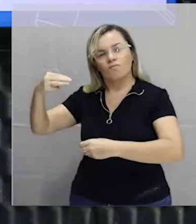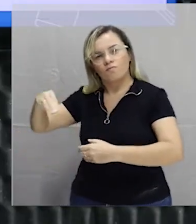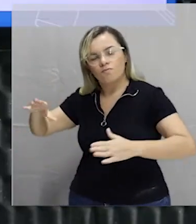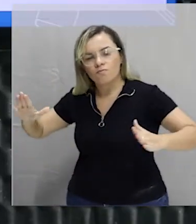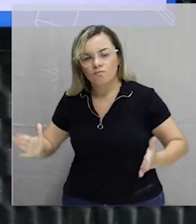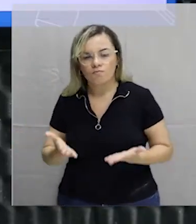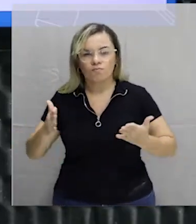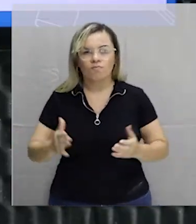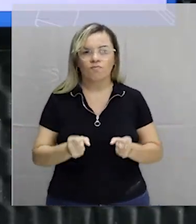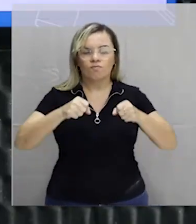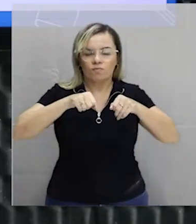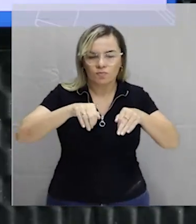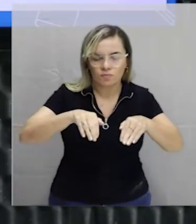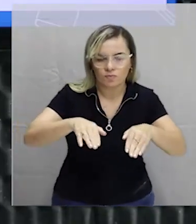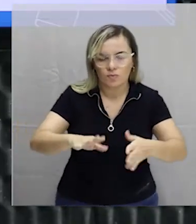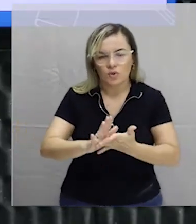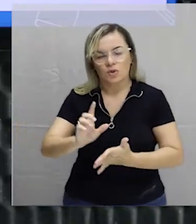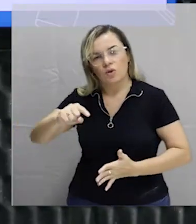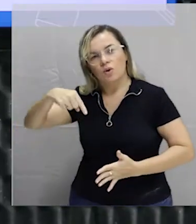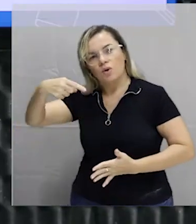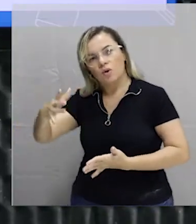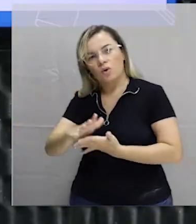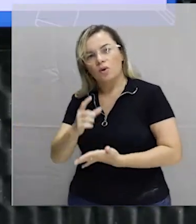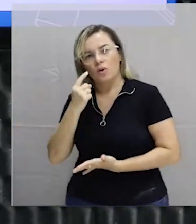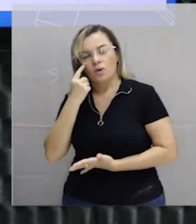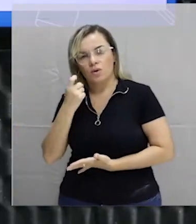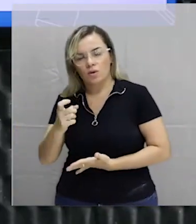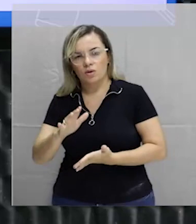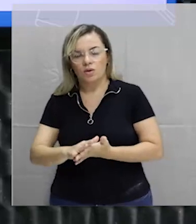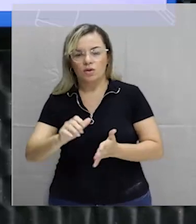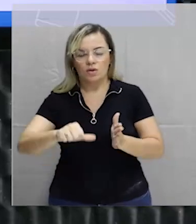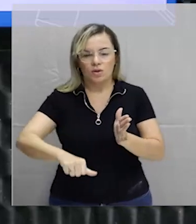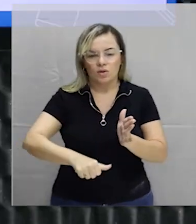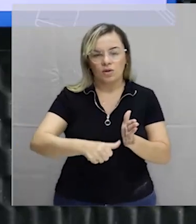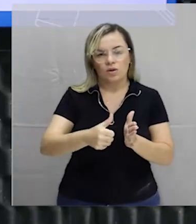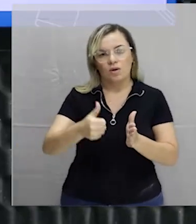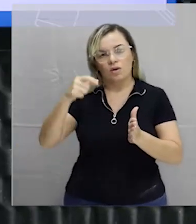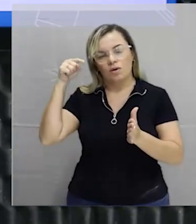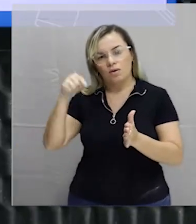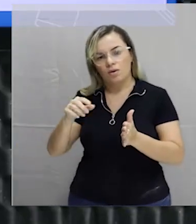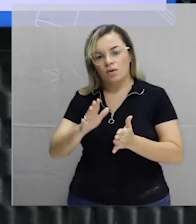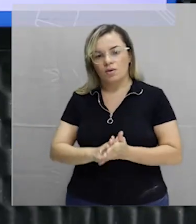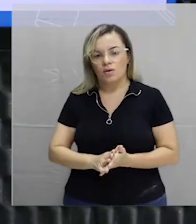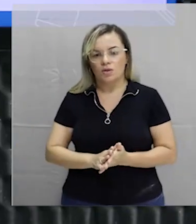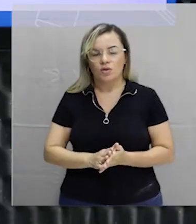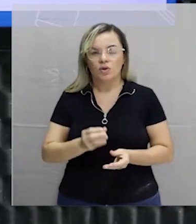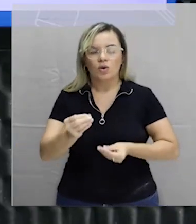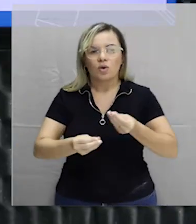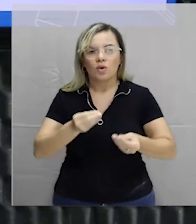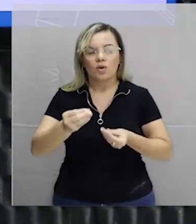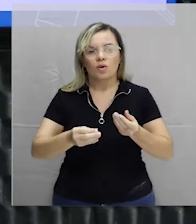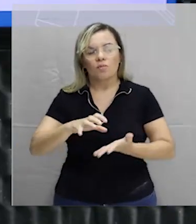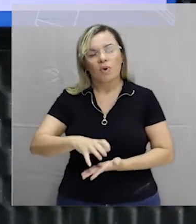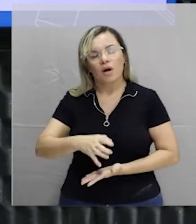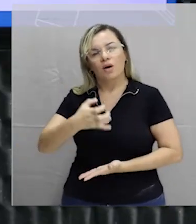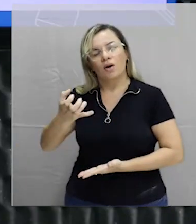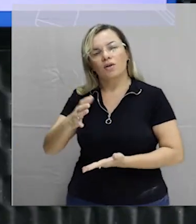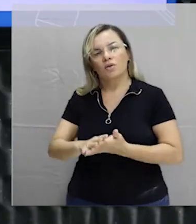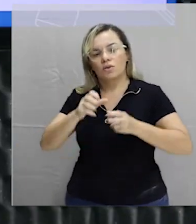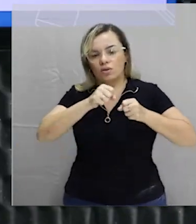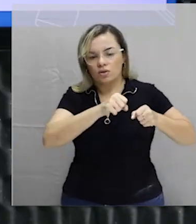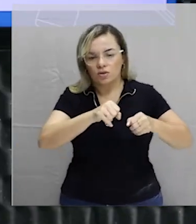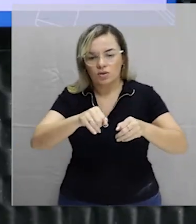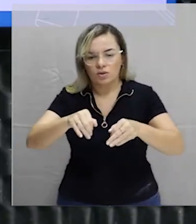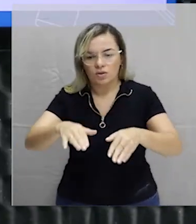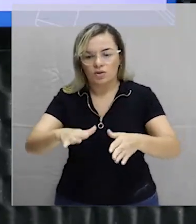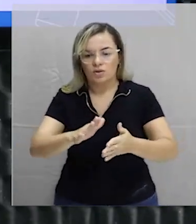a colonização. Uma outra coisa interessante é a primeira frente de colonização. A primeira frente